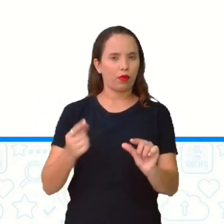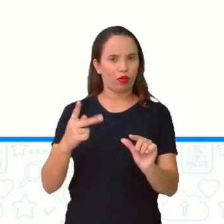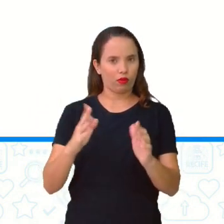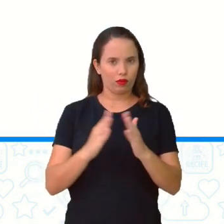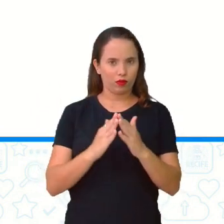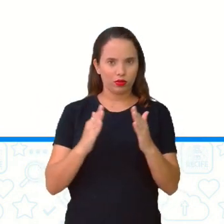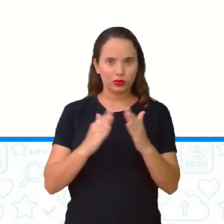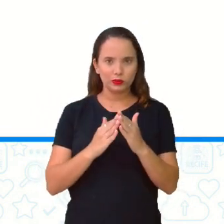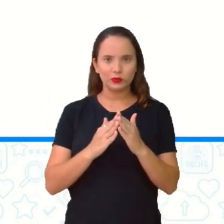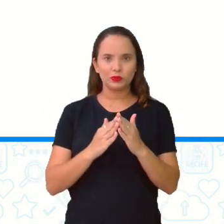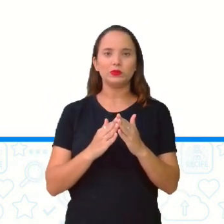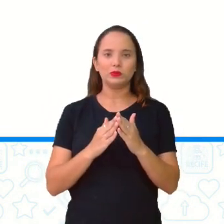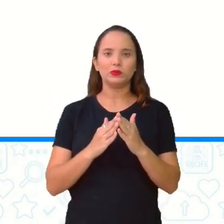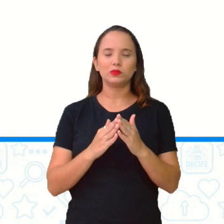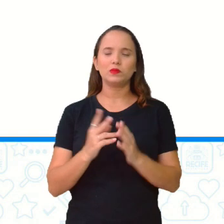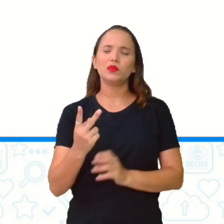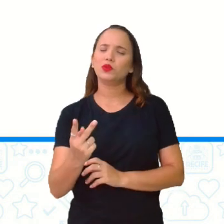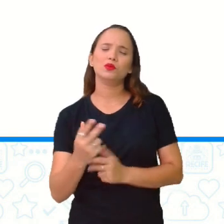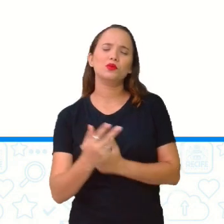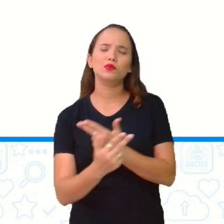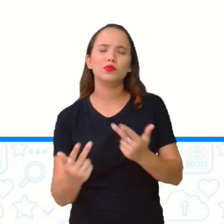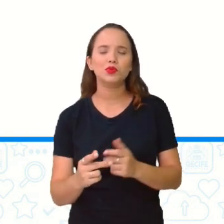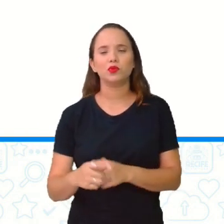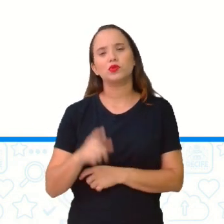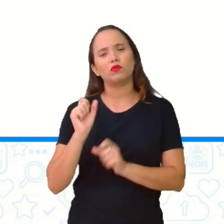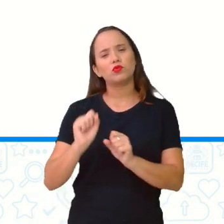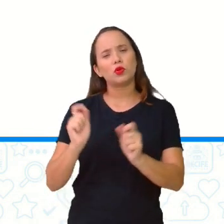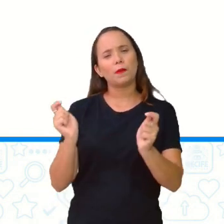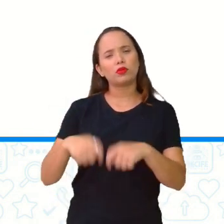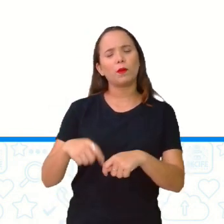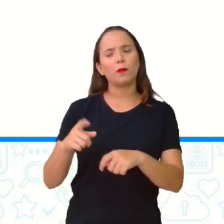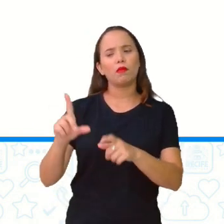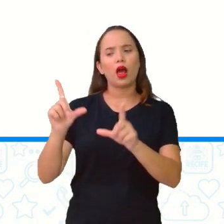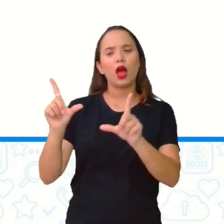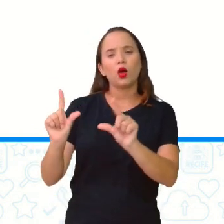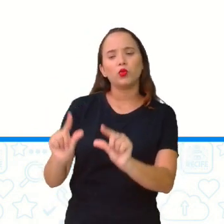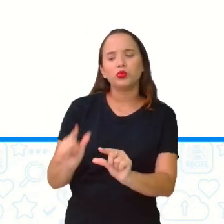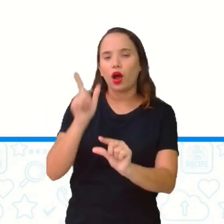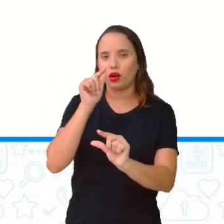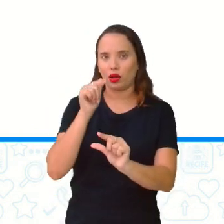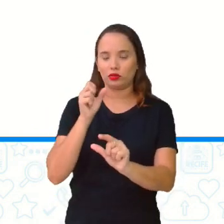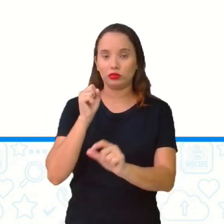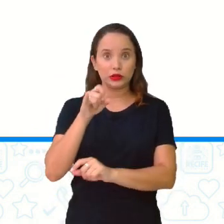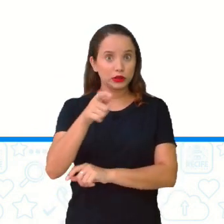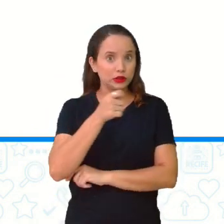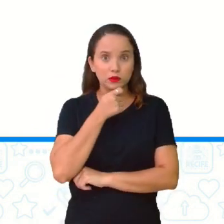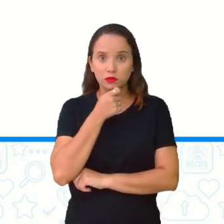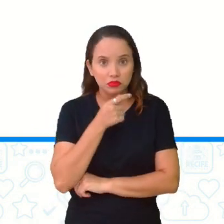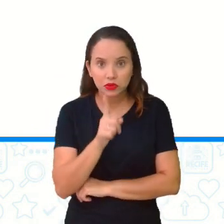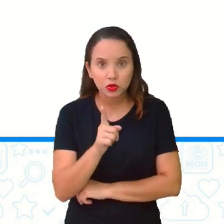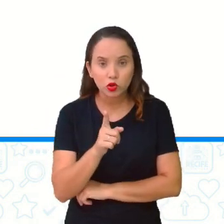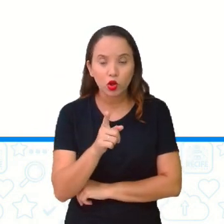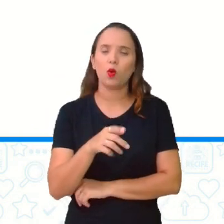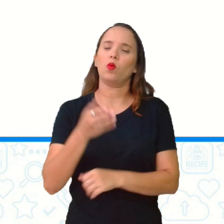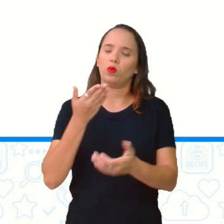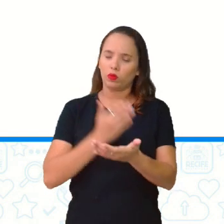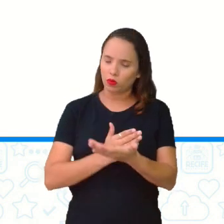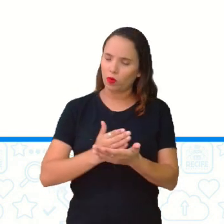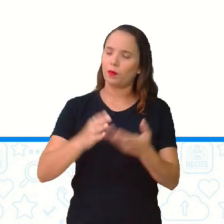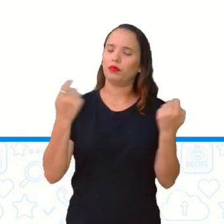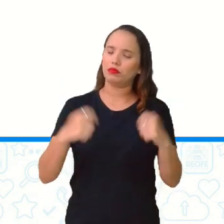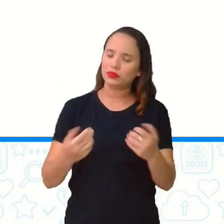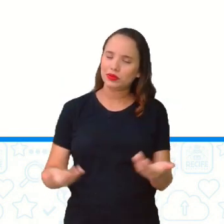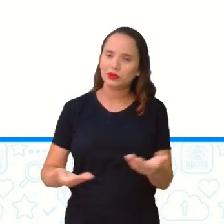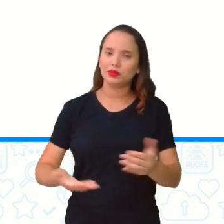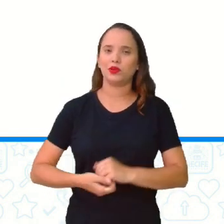casa que serve para economizar. E se você ainda não faz, comece a praticar. Não só escreve no caderno, mas